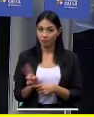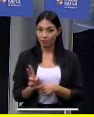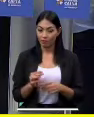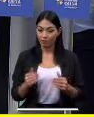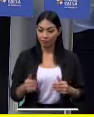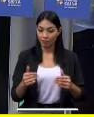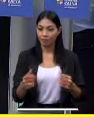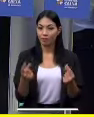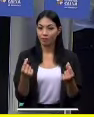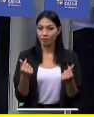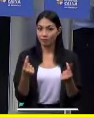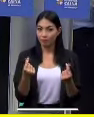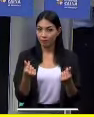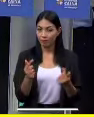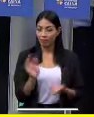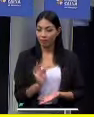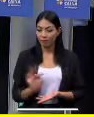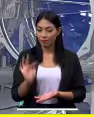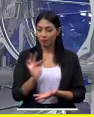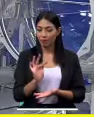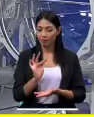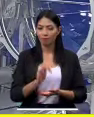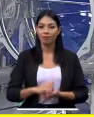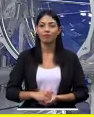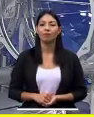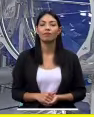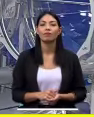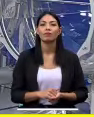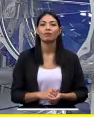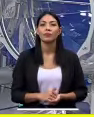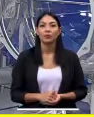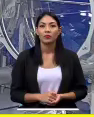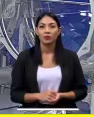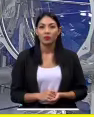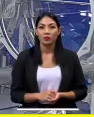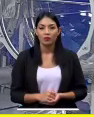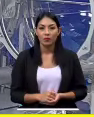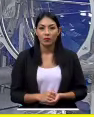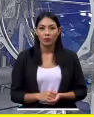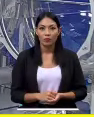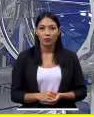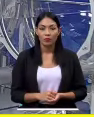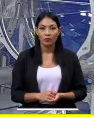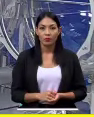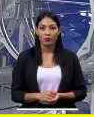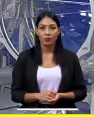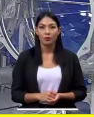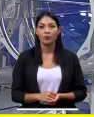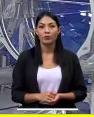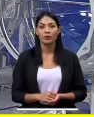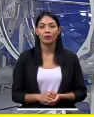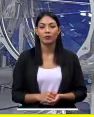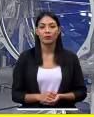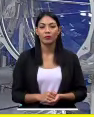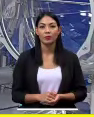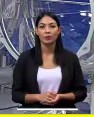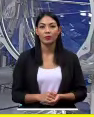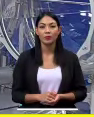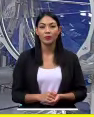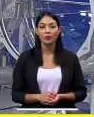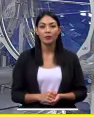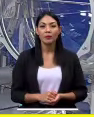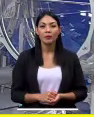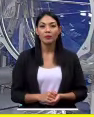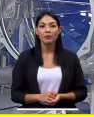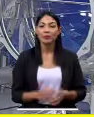Wagner Silva, auditores federais do Ministério da Economia. Tudo pronto? De olho na sua aposta. Estamos